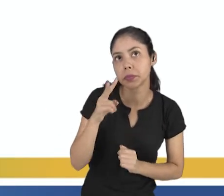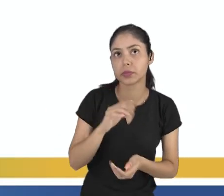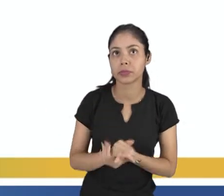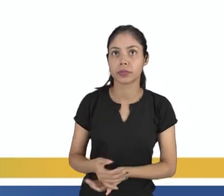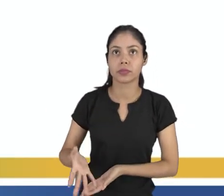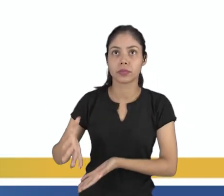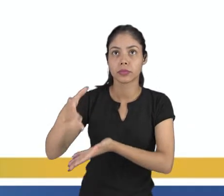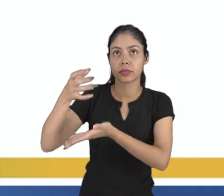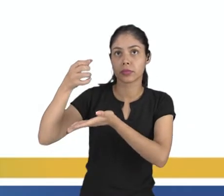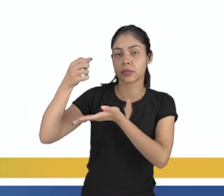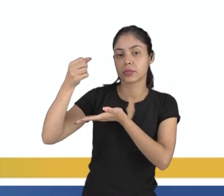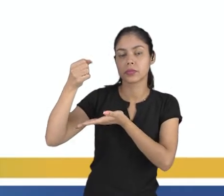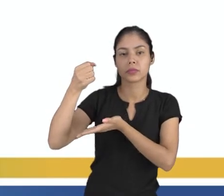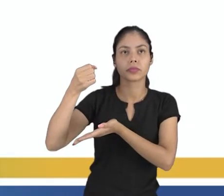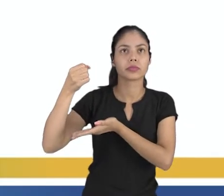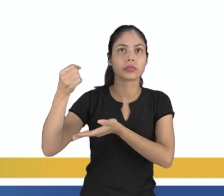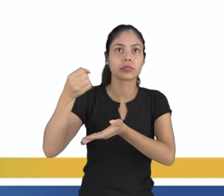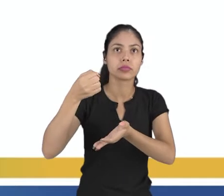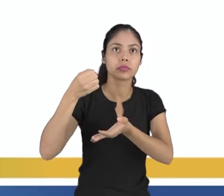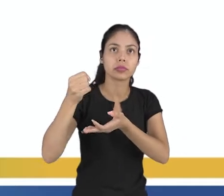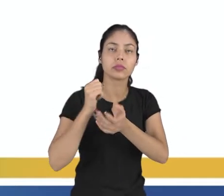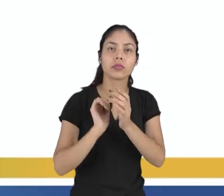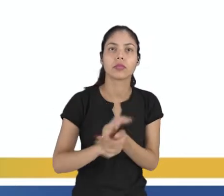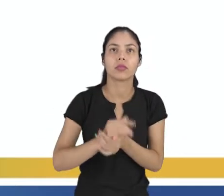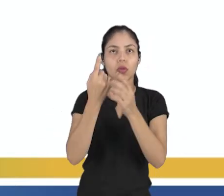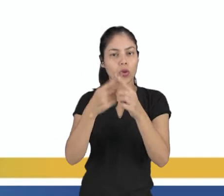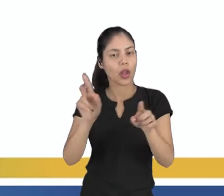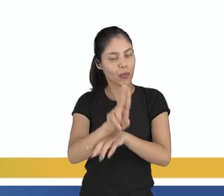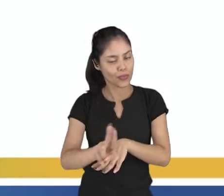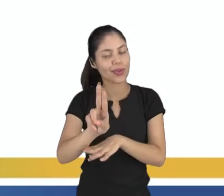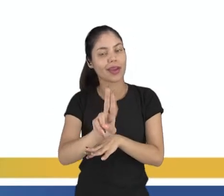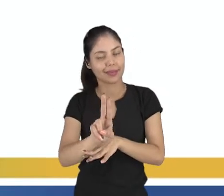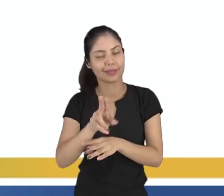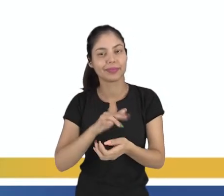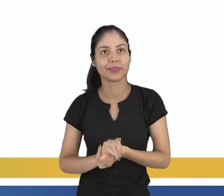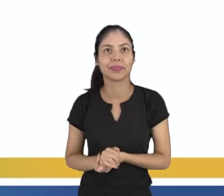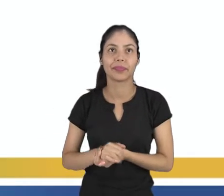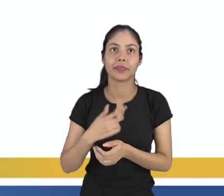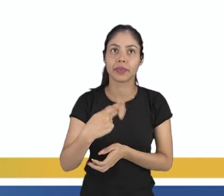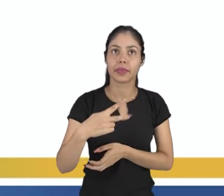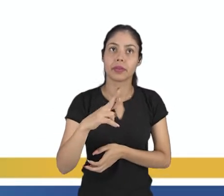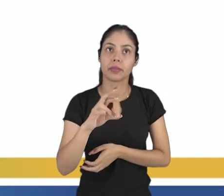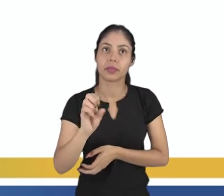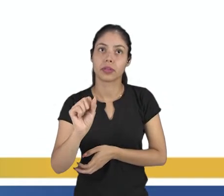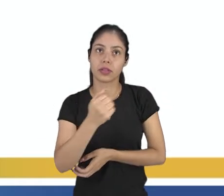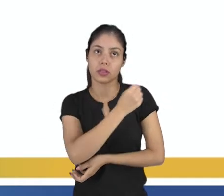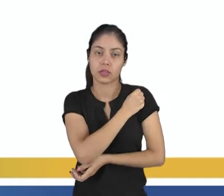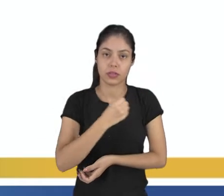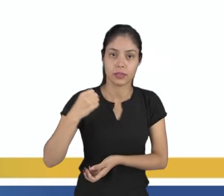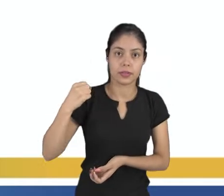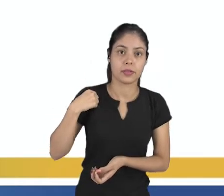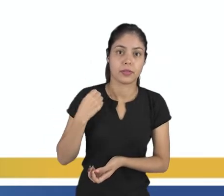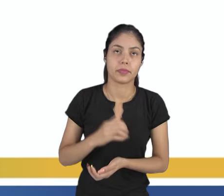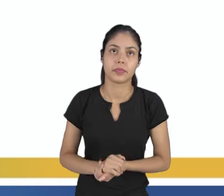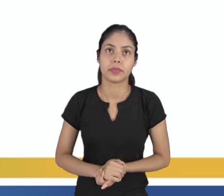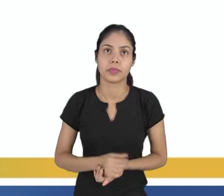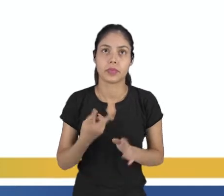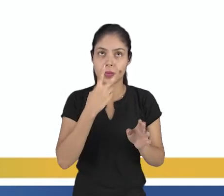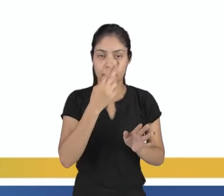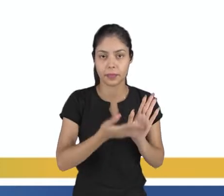segurando uma lira, um dos mais antigos instrumentos de corda. Os pré-socráticos, olha a filosofia aparecendo novamente aí